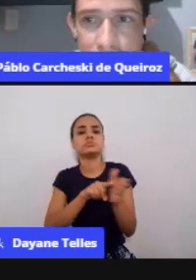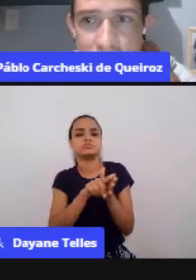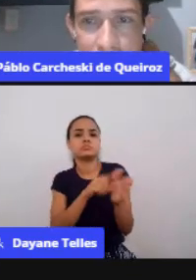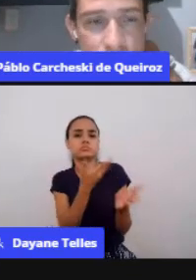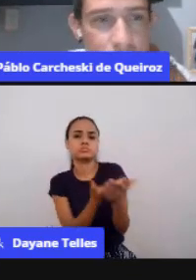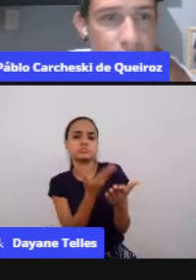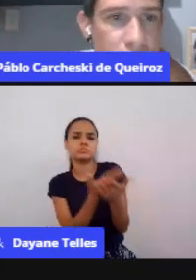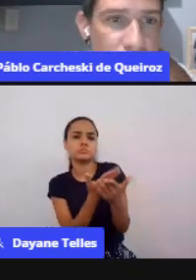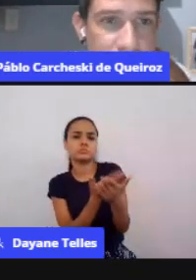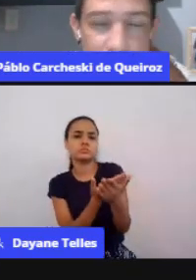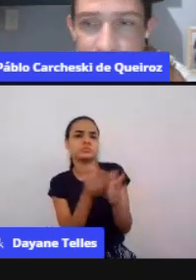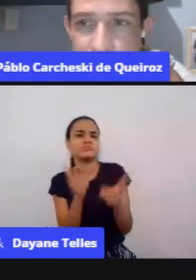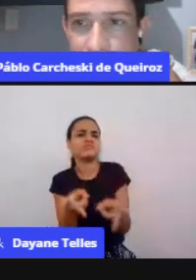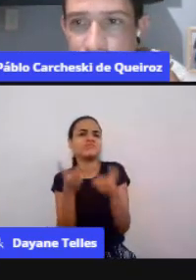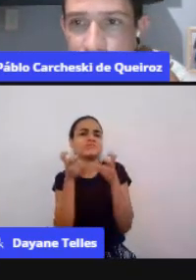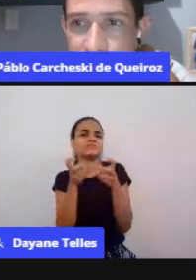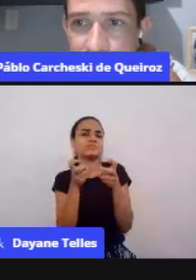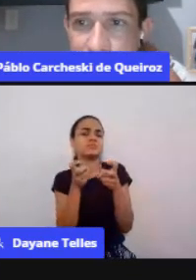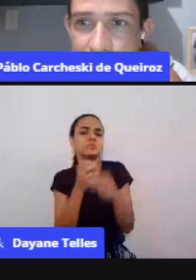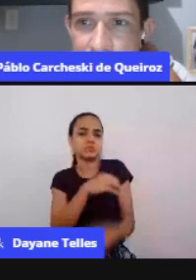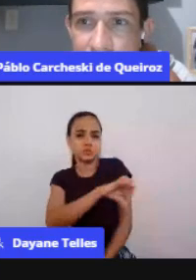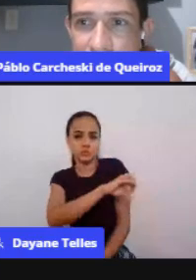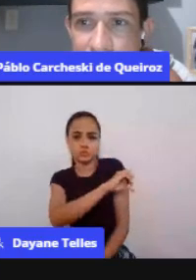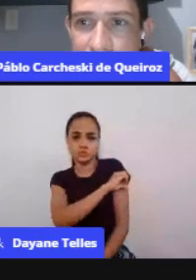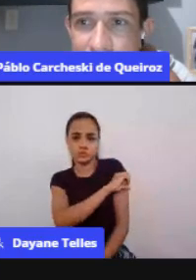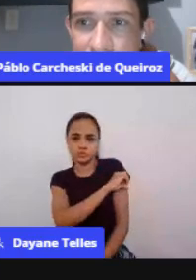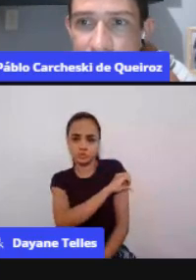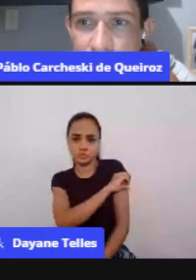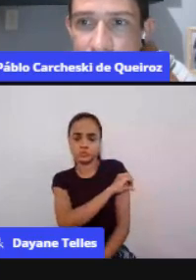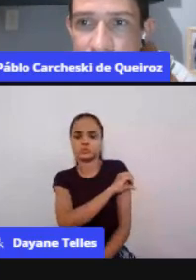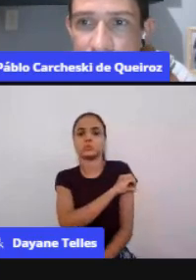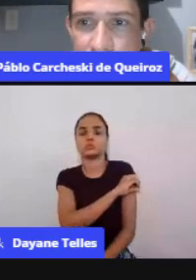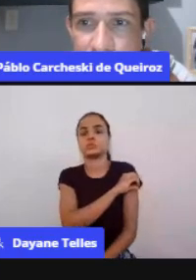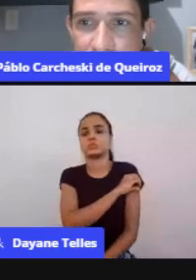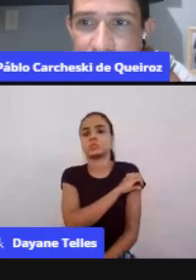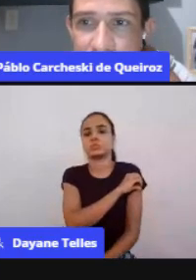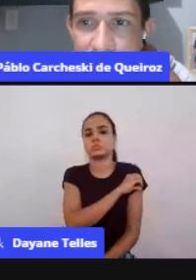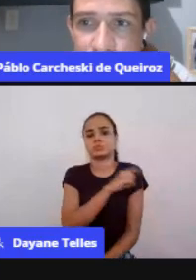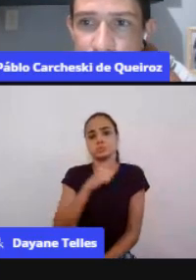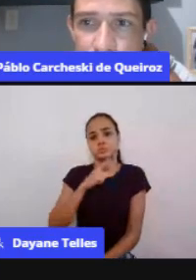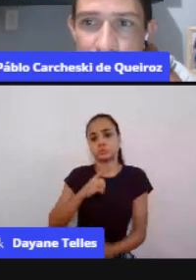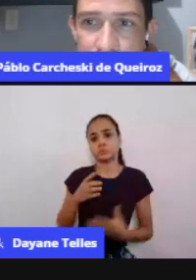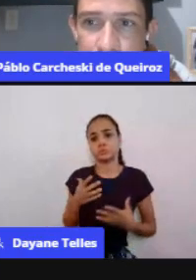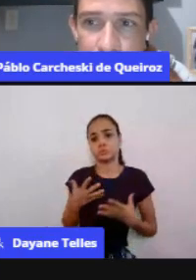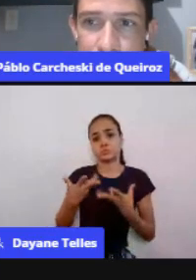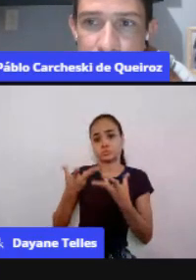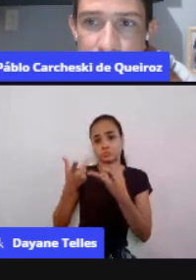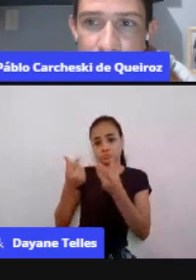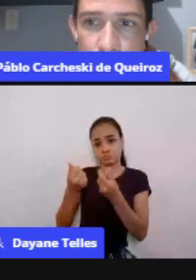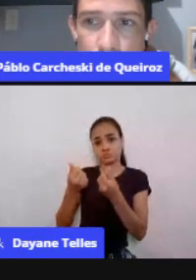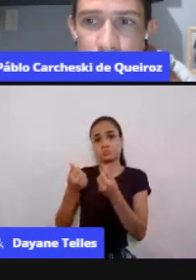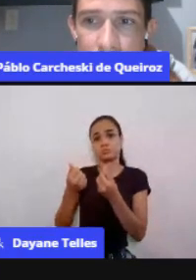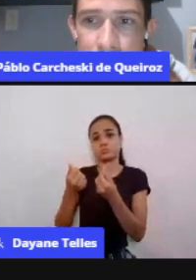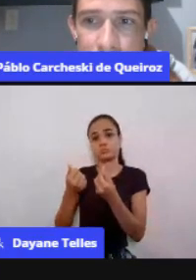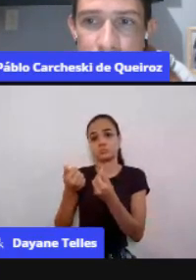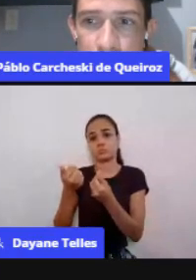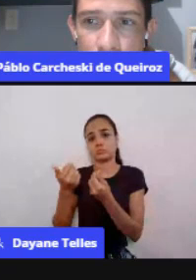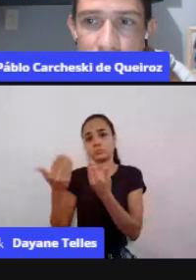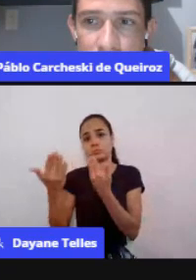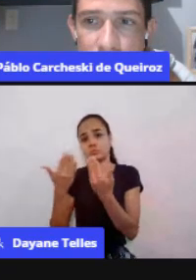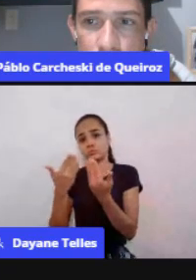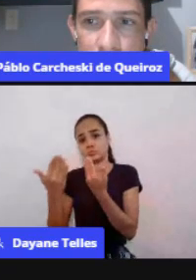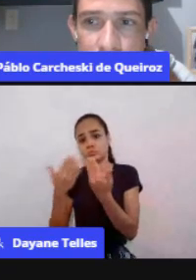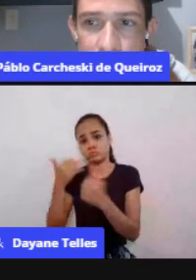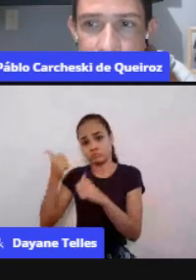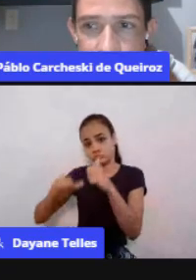tem uma habilidade, né, que já está aí na tela de vocês, que é analisar e identificar em gráficos divulgados pela mídia os elementos que